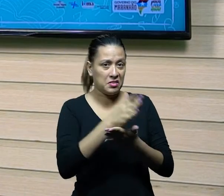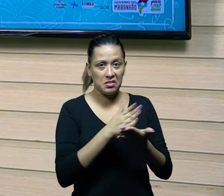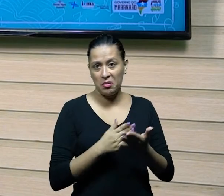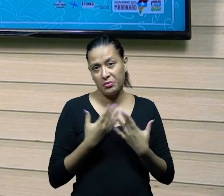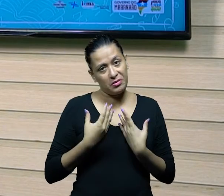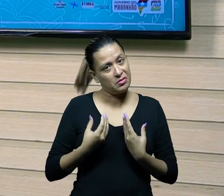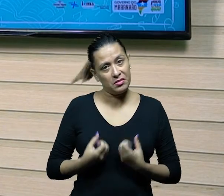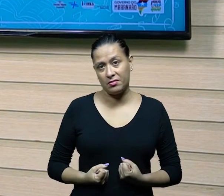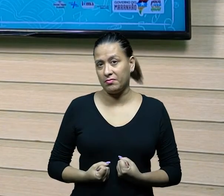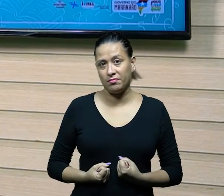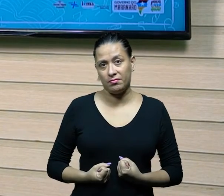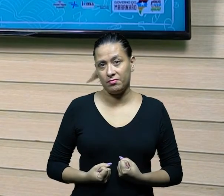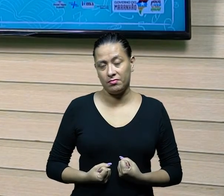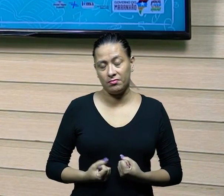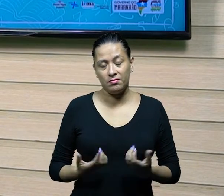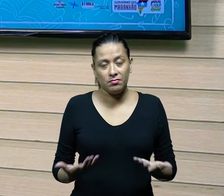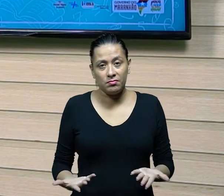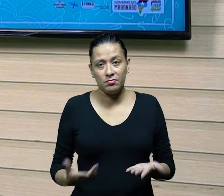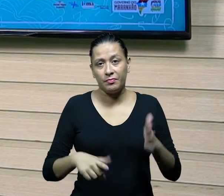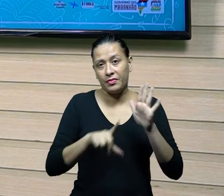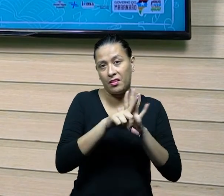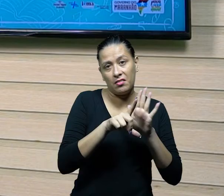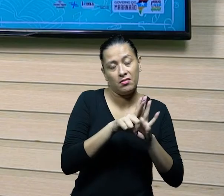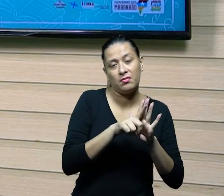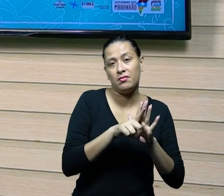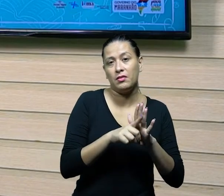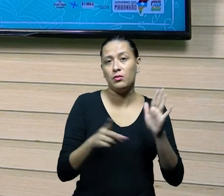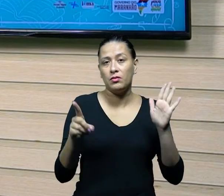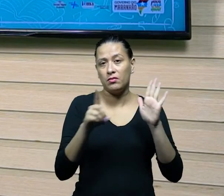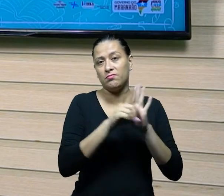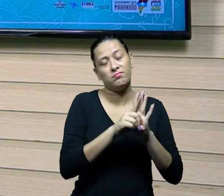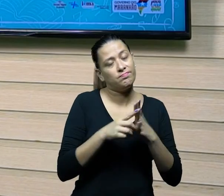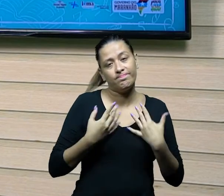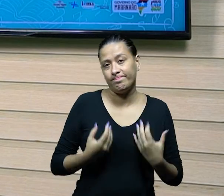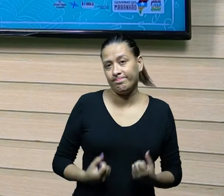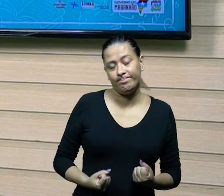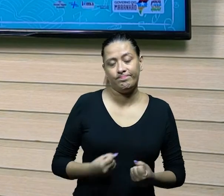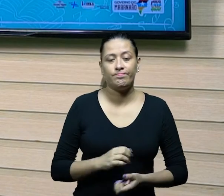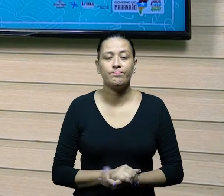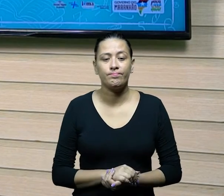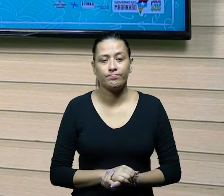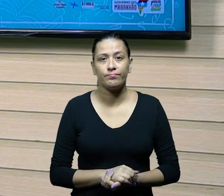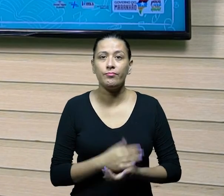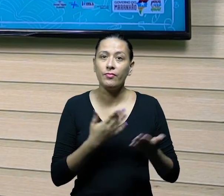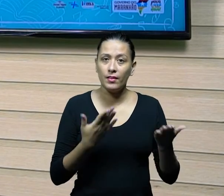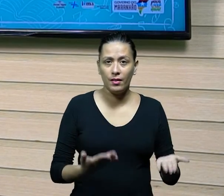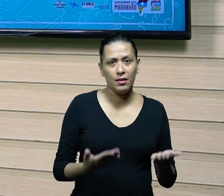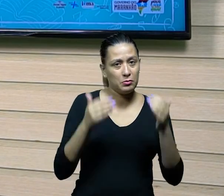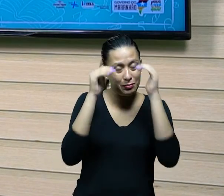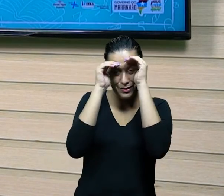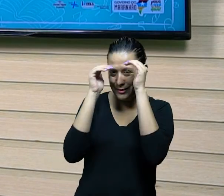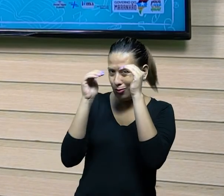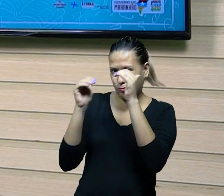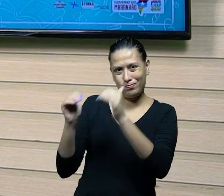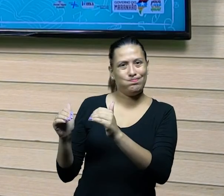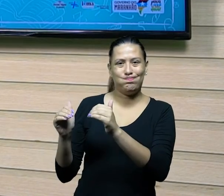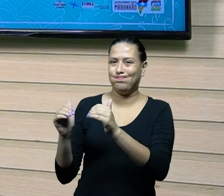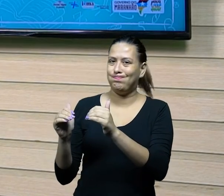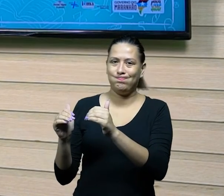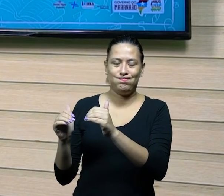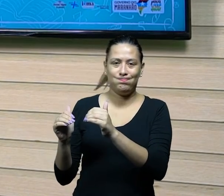indivíduos de fato não aceitam aquela Norma aquela lei é aquele decreto e eles passam a